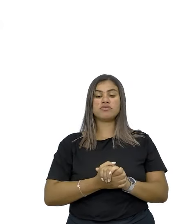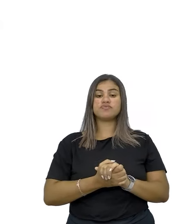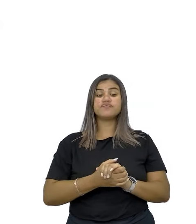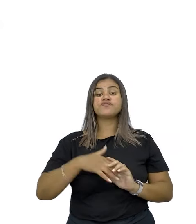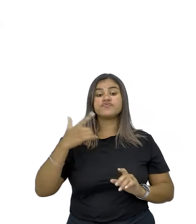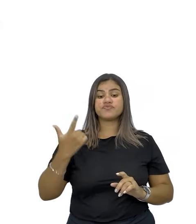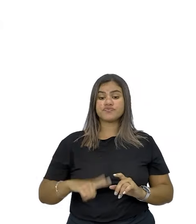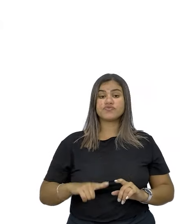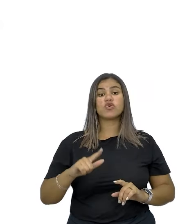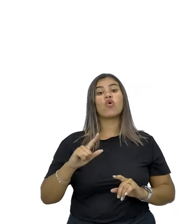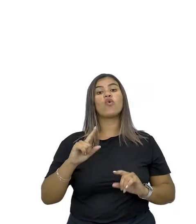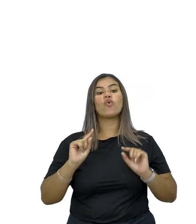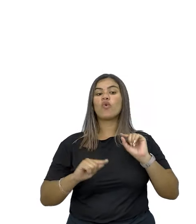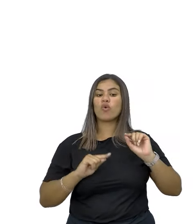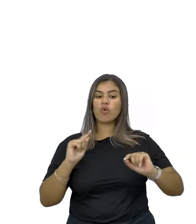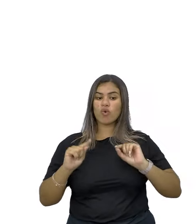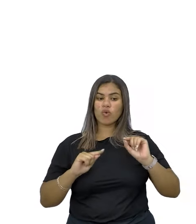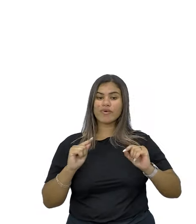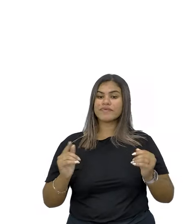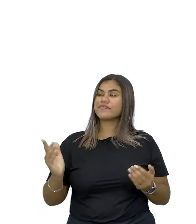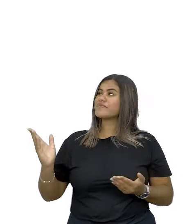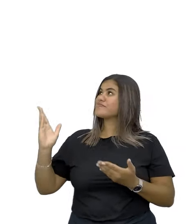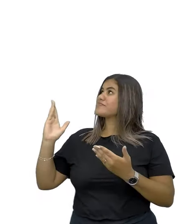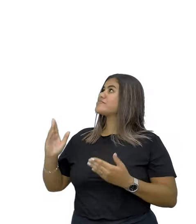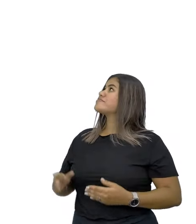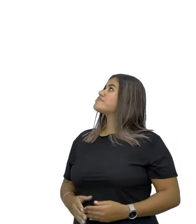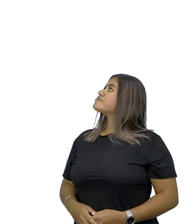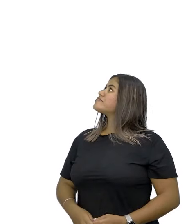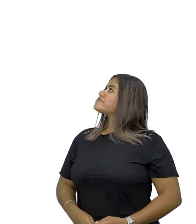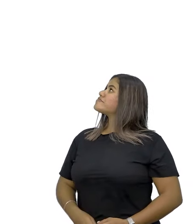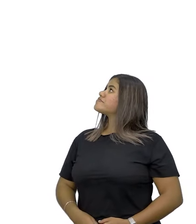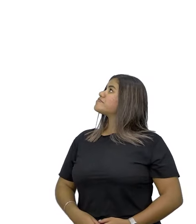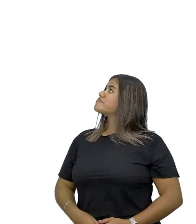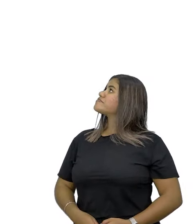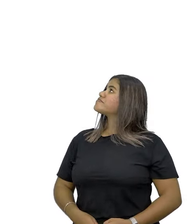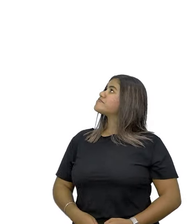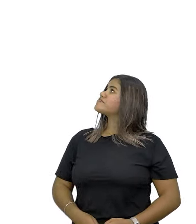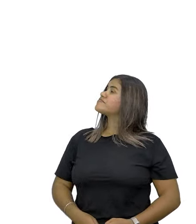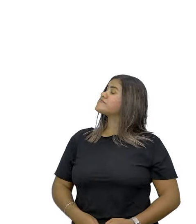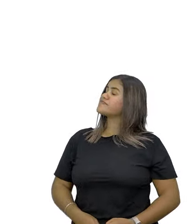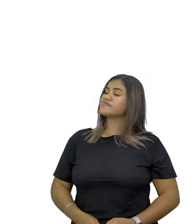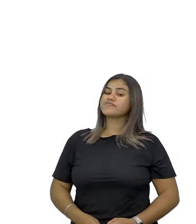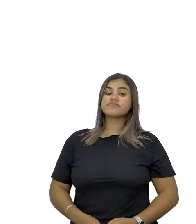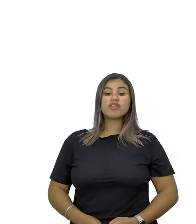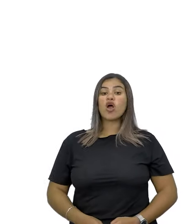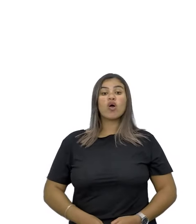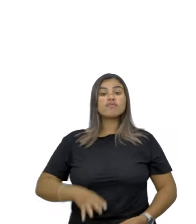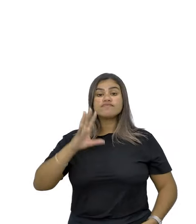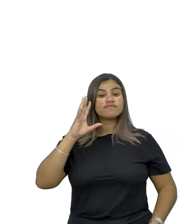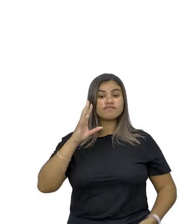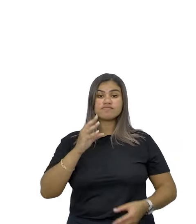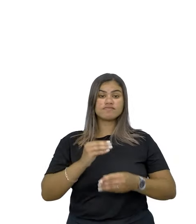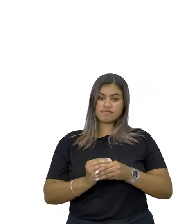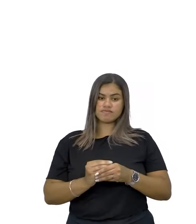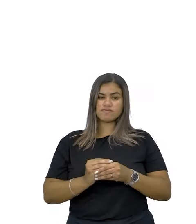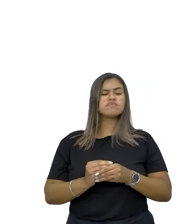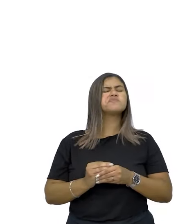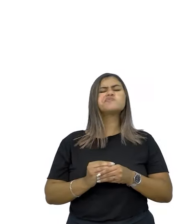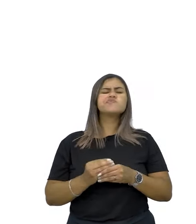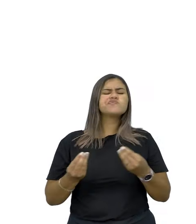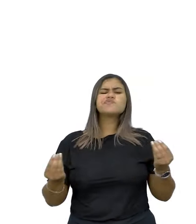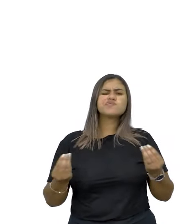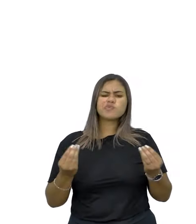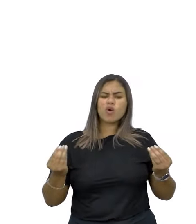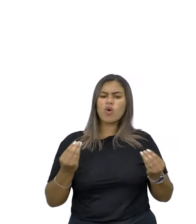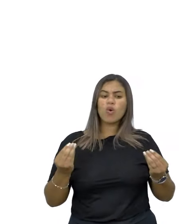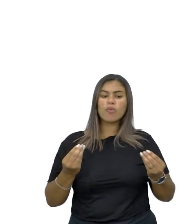último, não menos importante qualquer uma, que eu acho que é uma das mais importantes, a gente vai finalizar. Quando a gente vai finalizar, a gente já